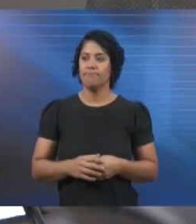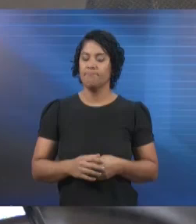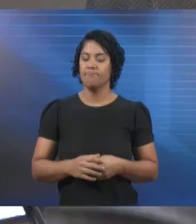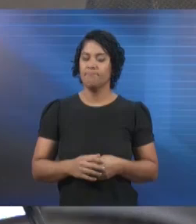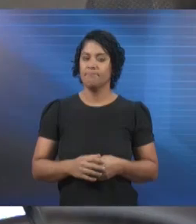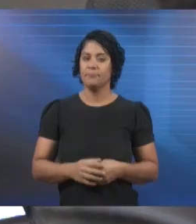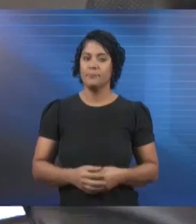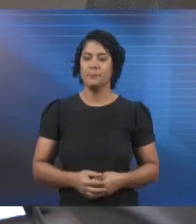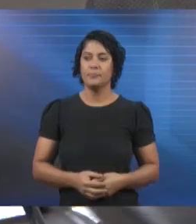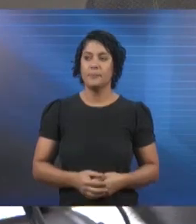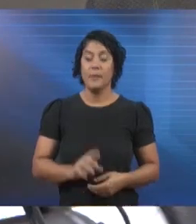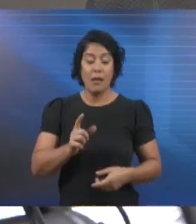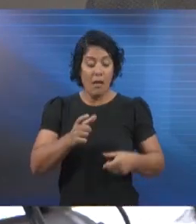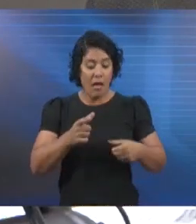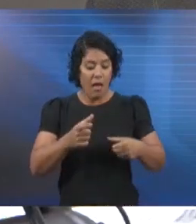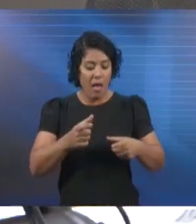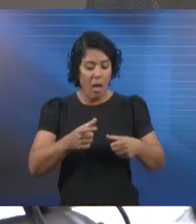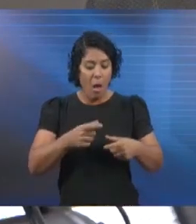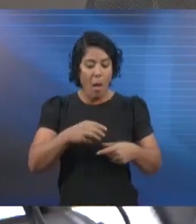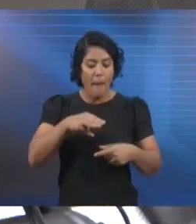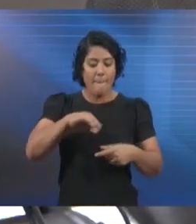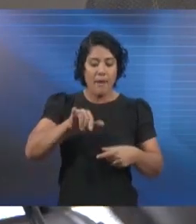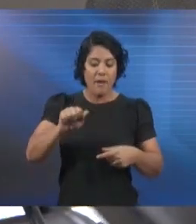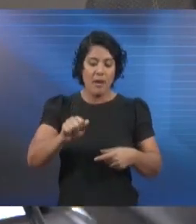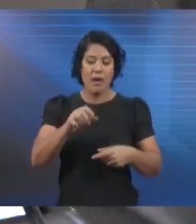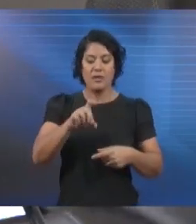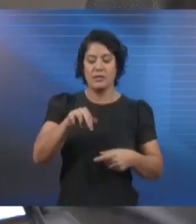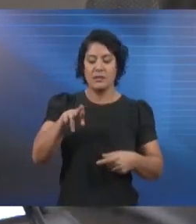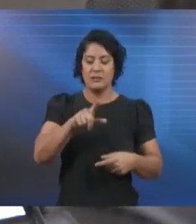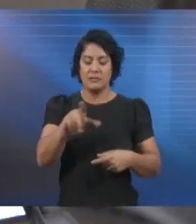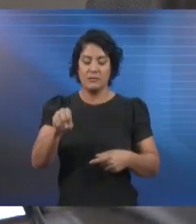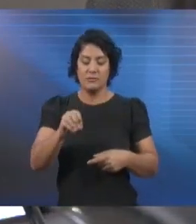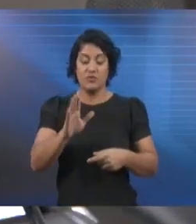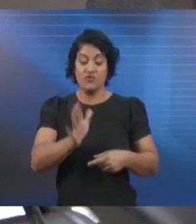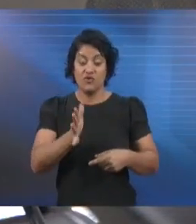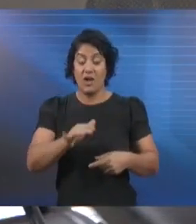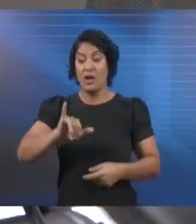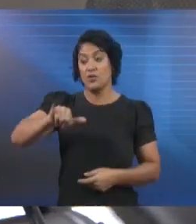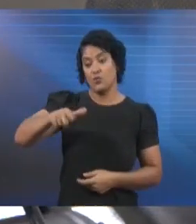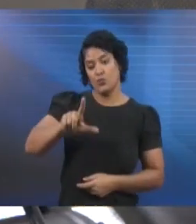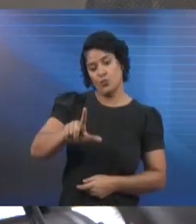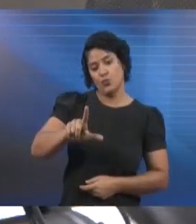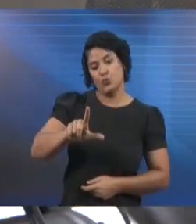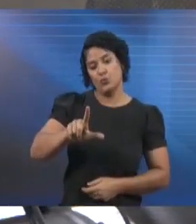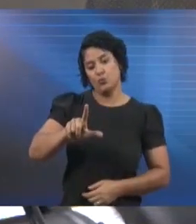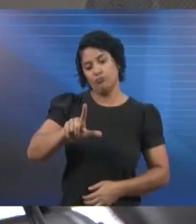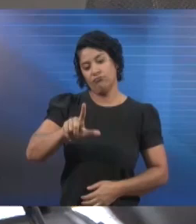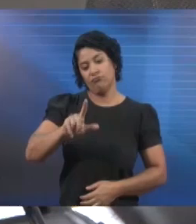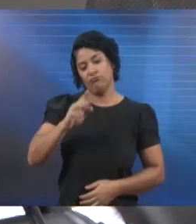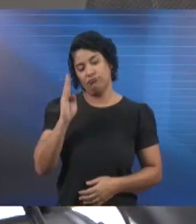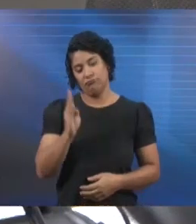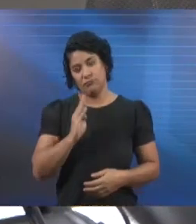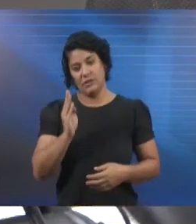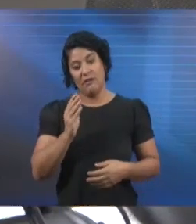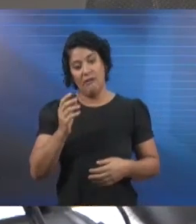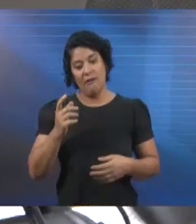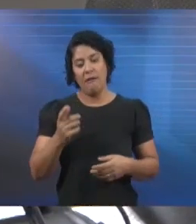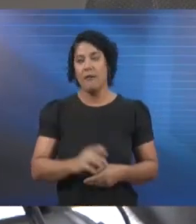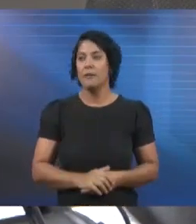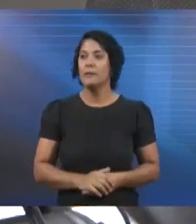pancada numa meia estação agora já em julho é uma pancada